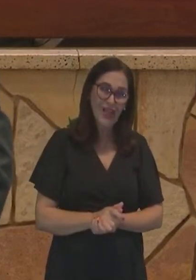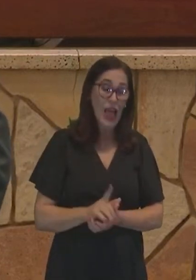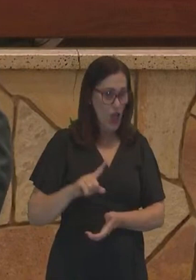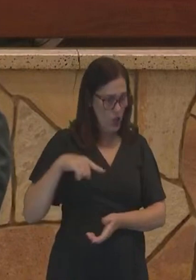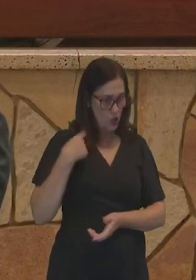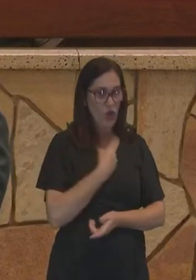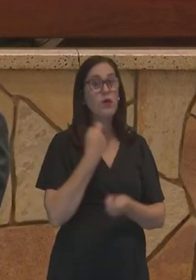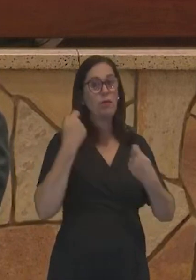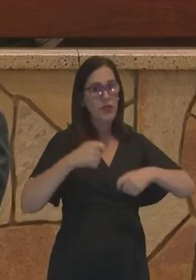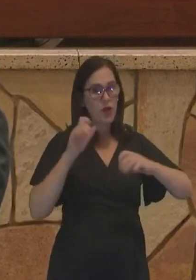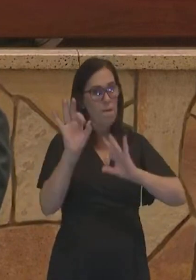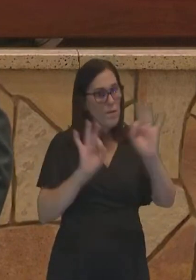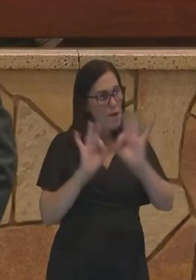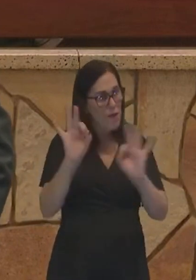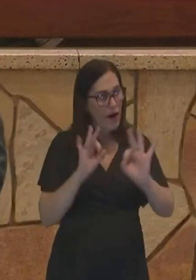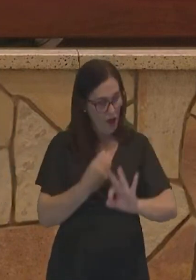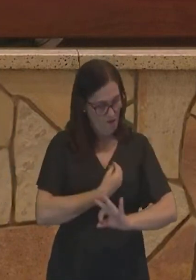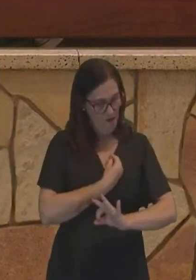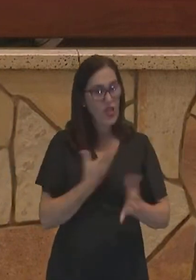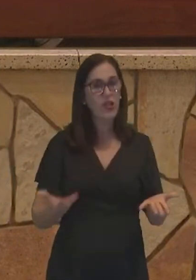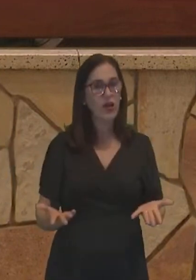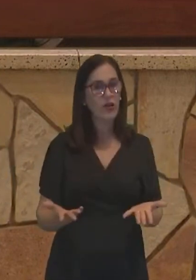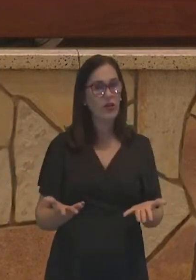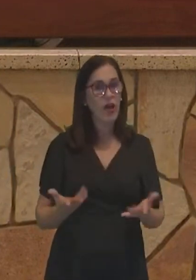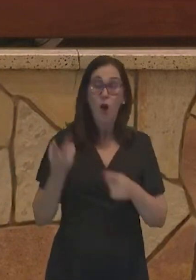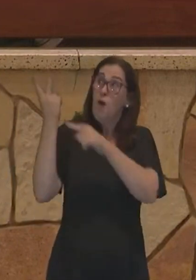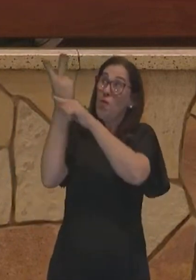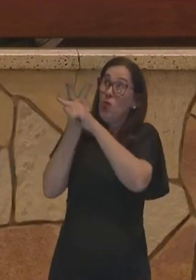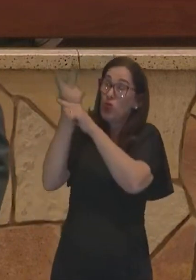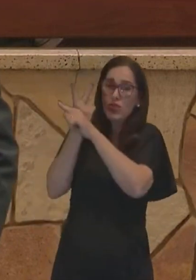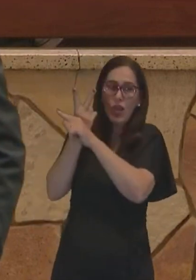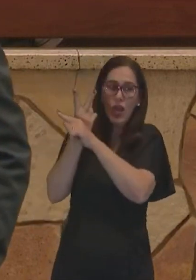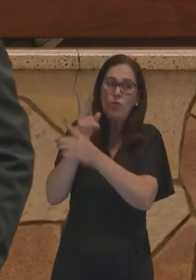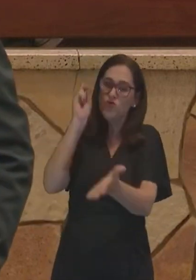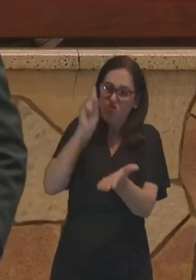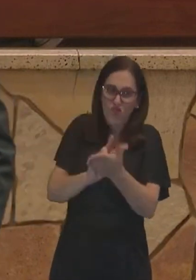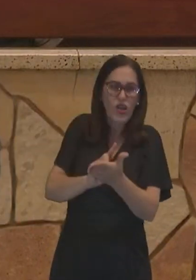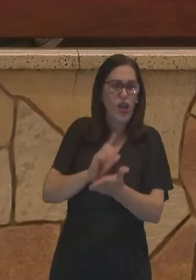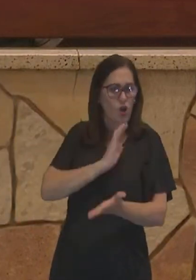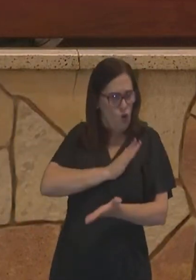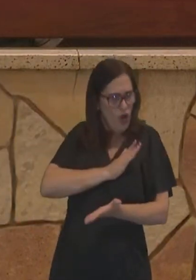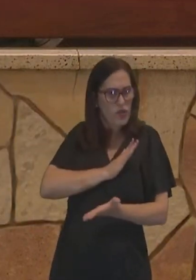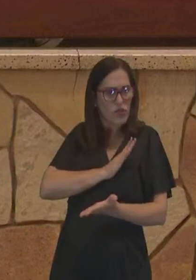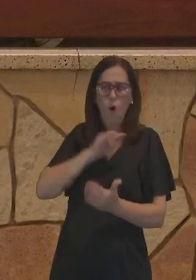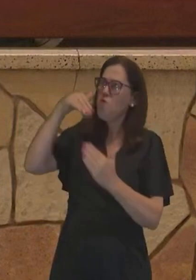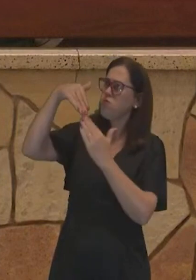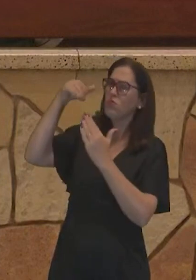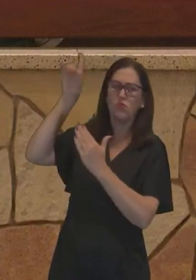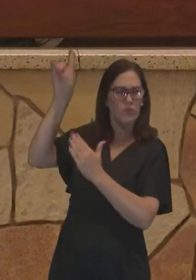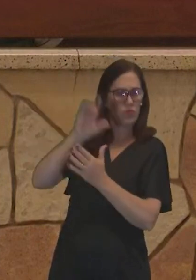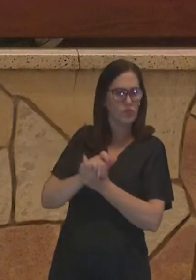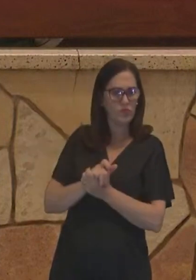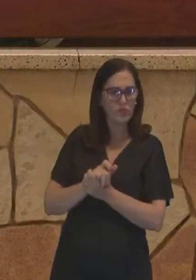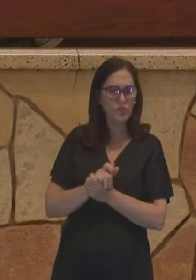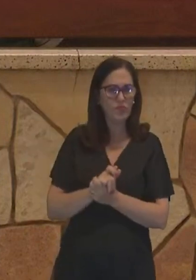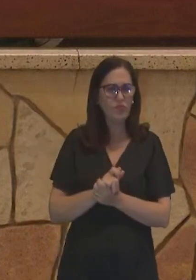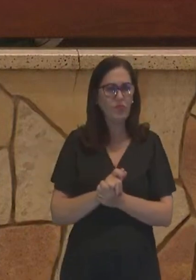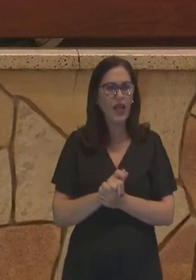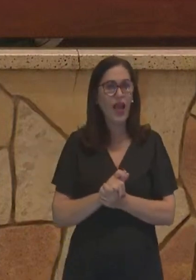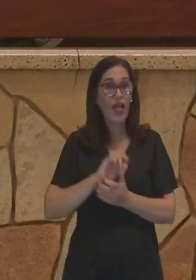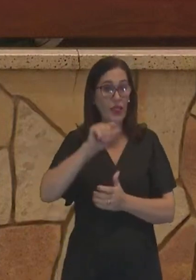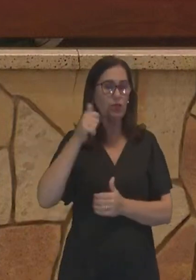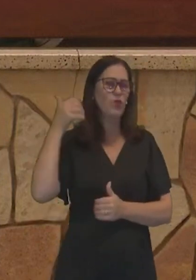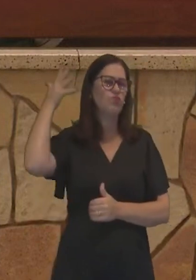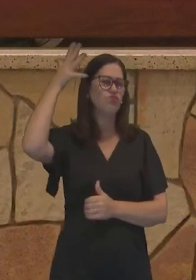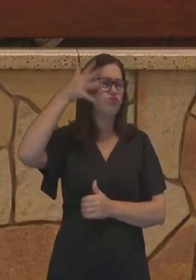estar preparados. Então busquemos o Senhor de todo o nosso coração. E finalizando o discurso,